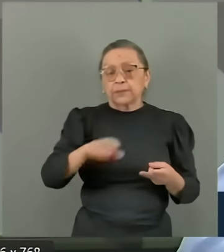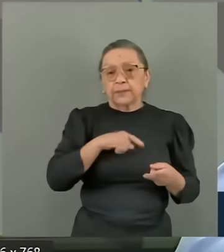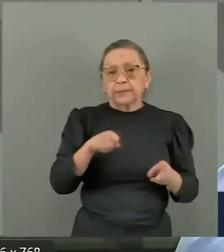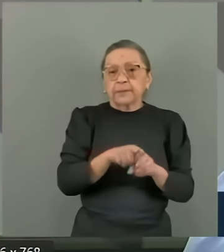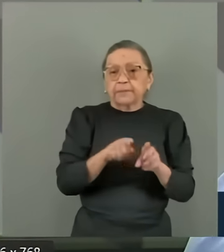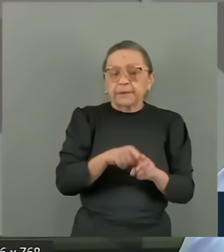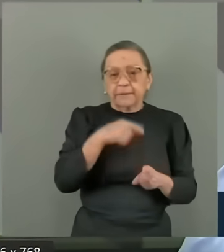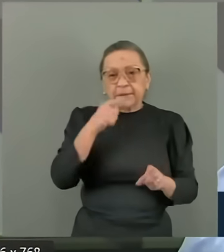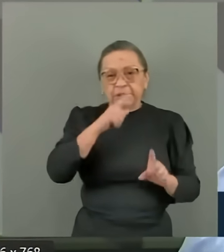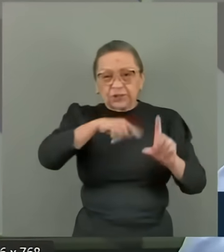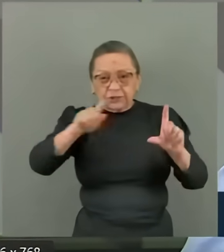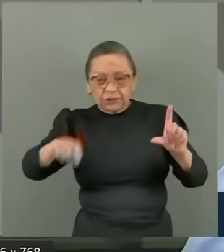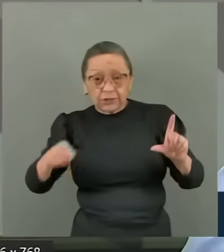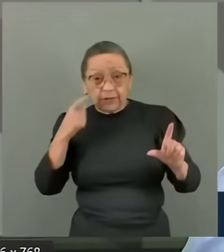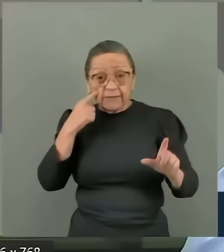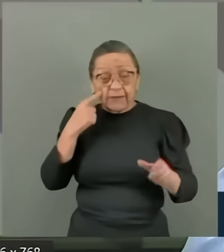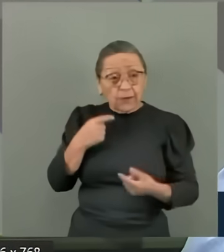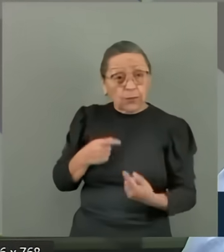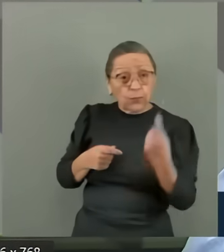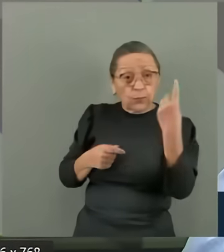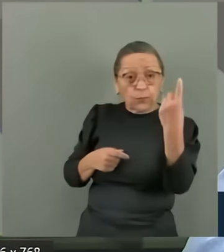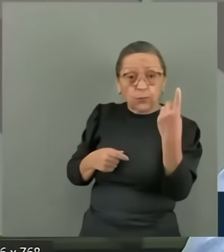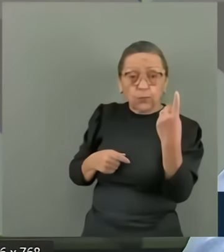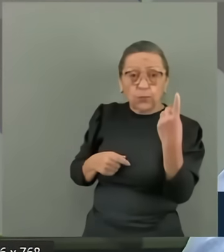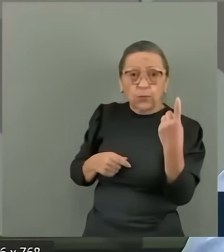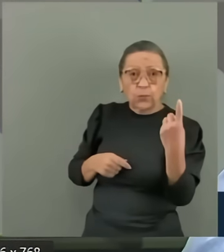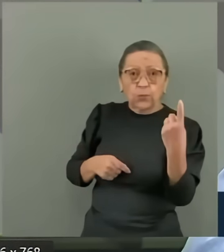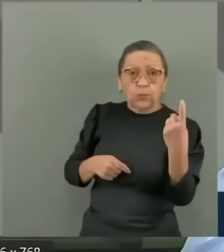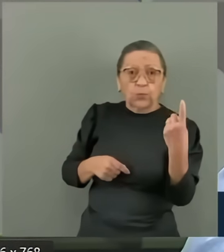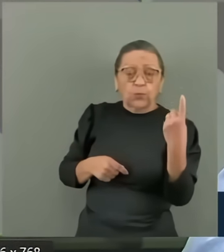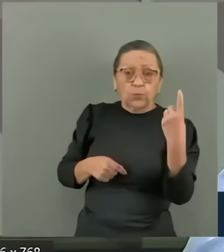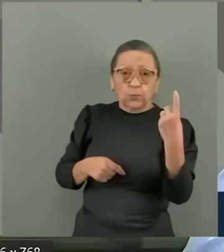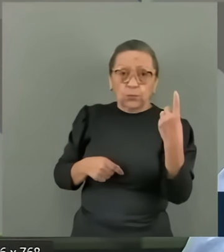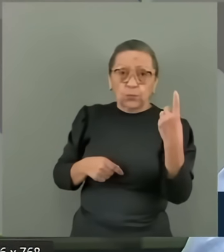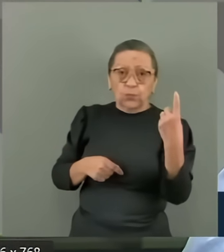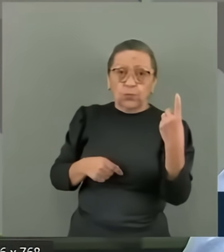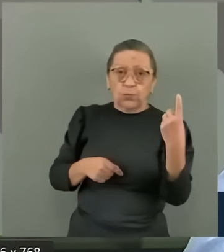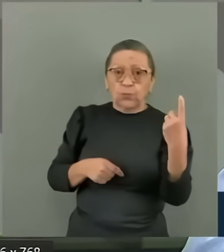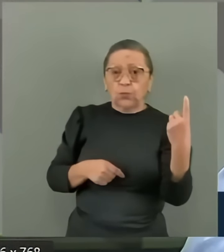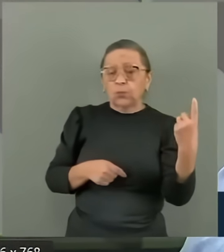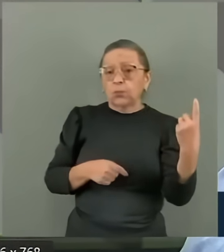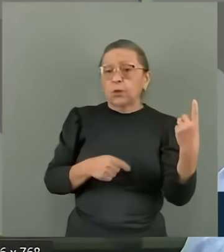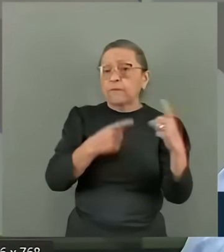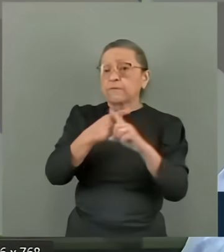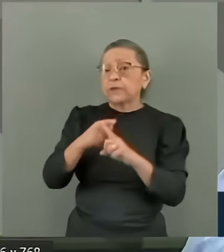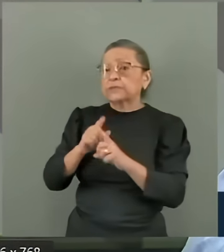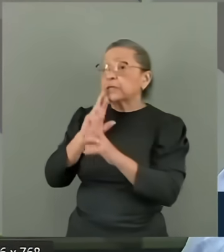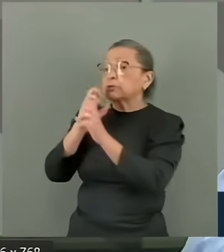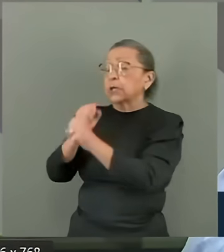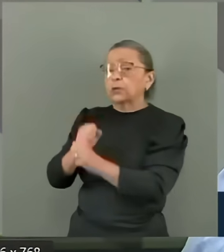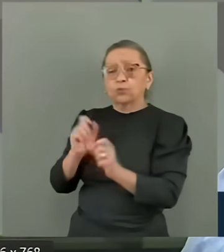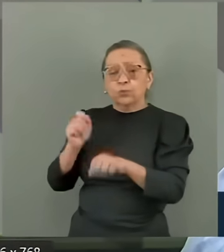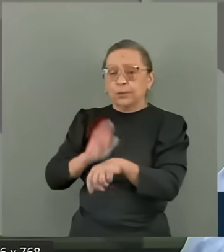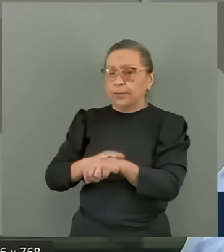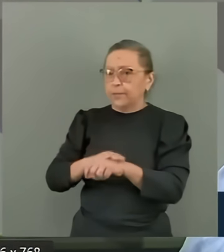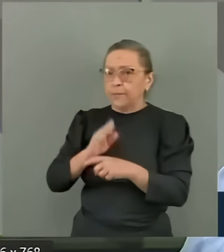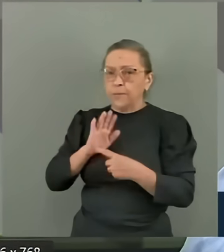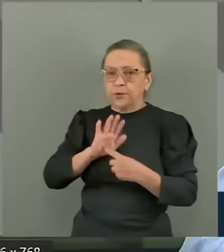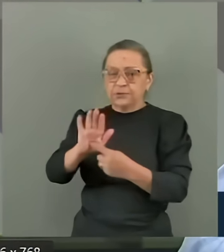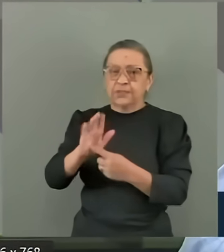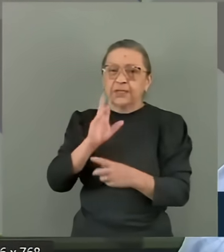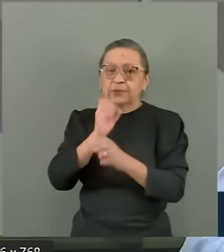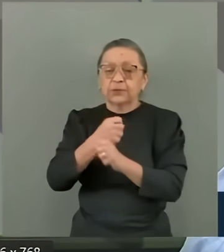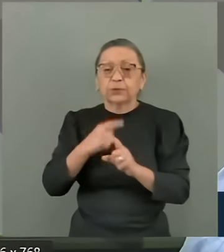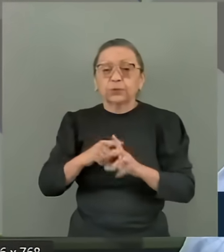também, é pegar um vetor e aí dizer dos resultados. Não deu tempo de ver os resultados. Tudo que